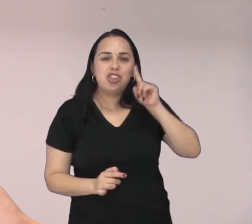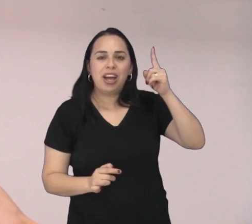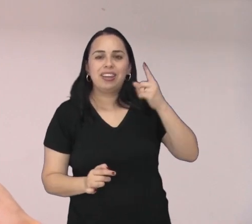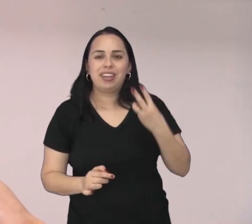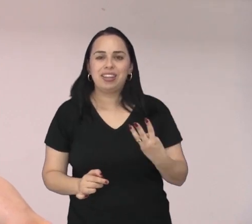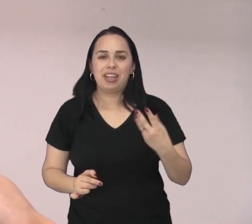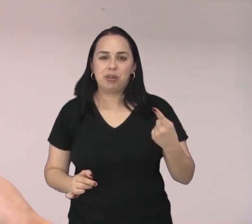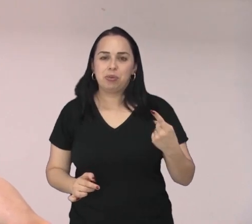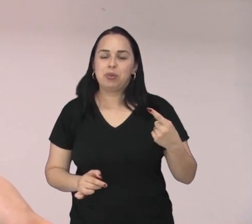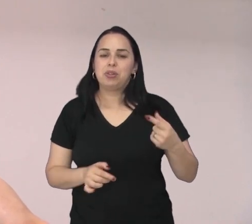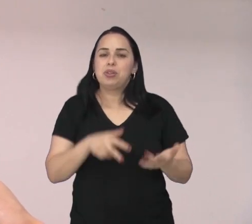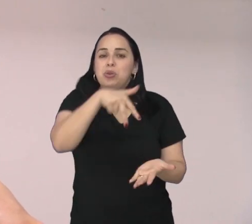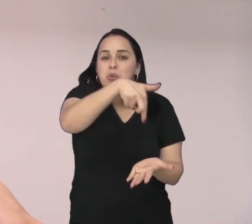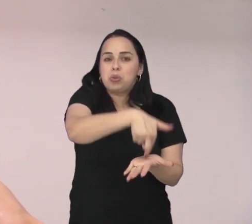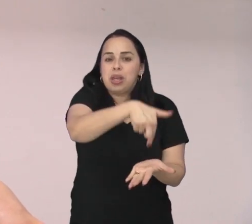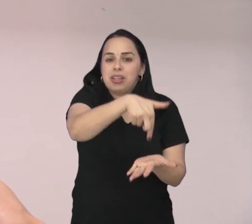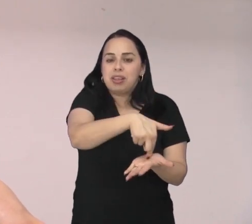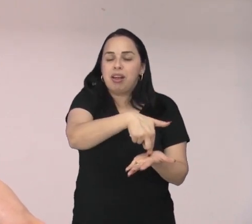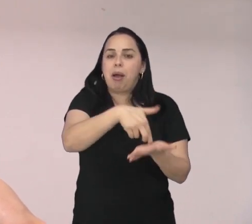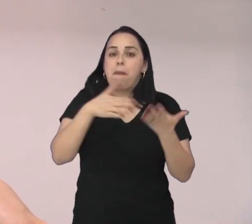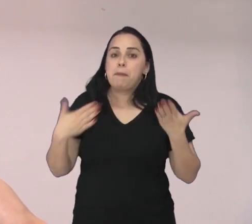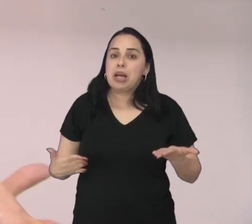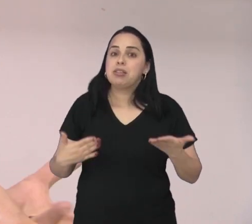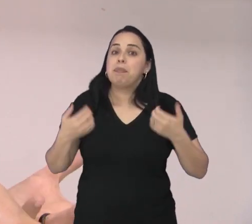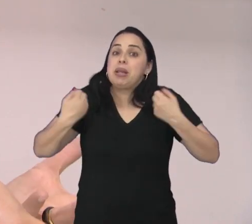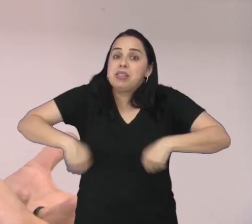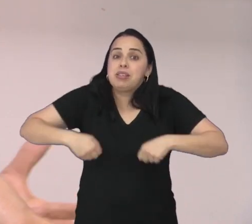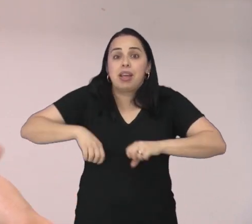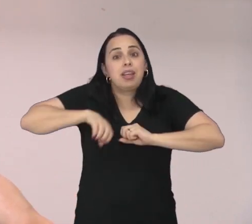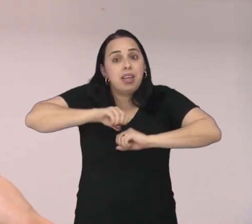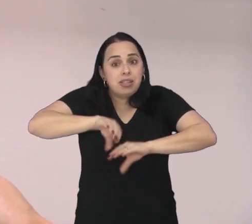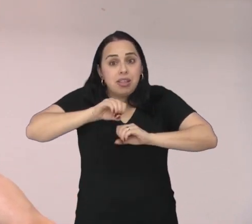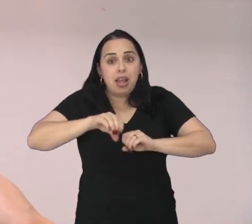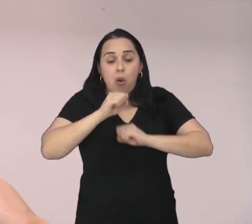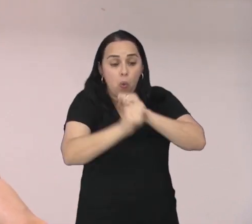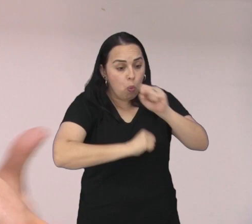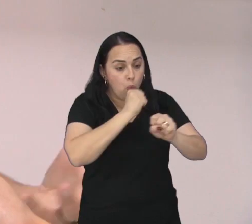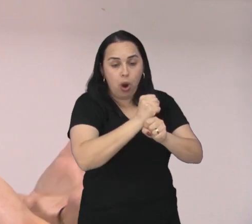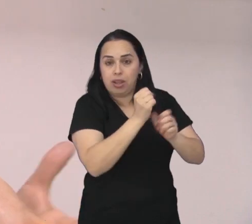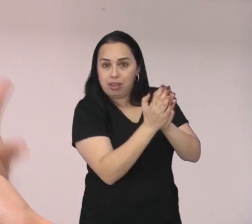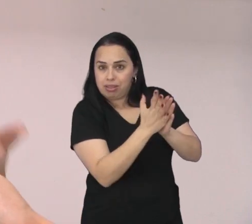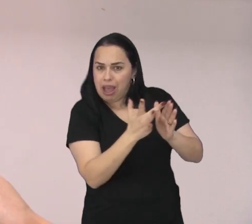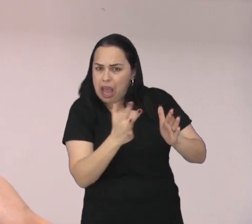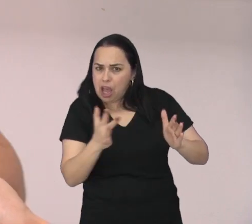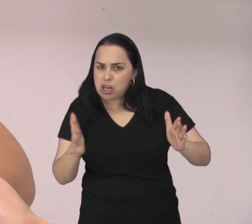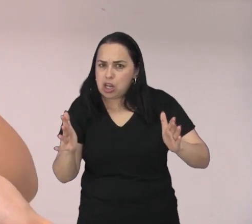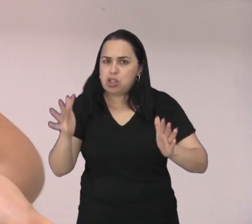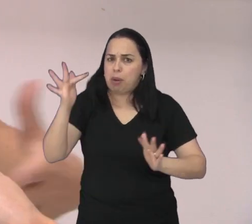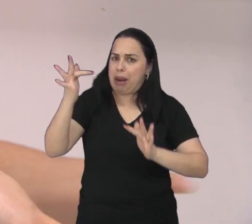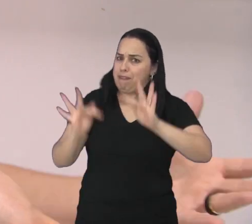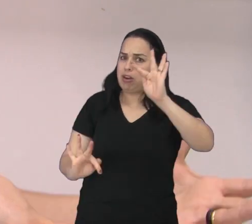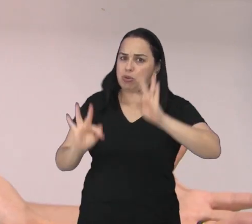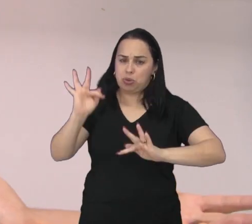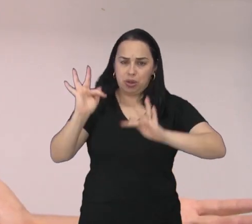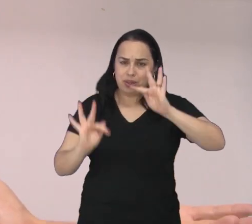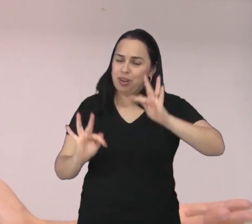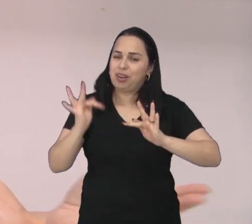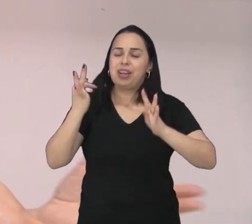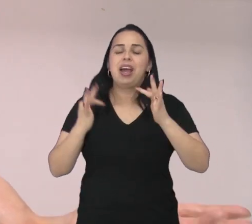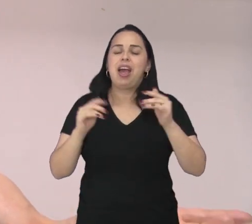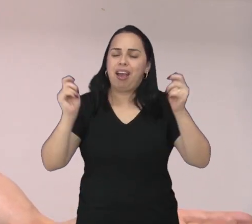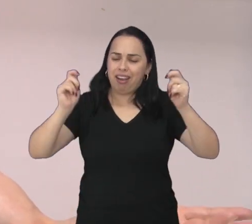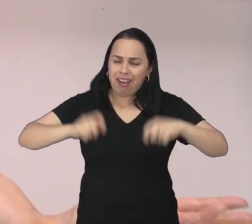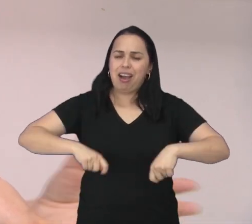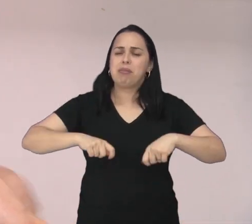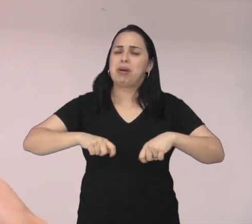do Saci, mas a gente tem que trabalhar o ano inteiro. É possível trabalhar o ano inteiro na educação